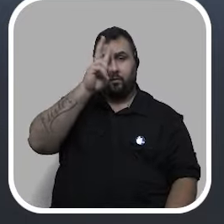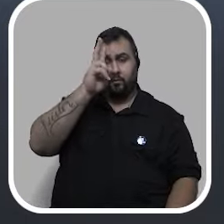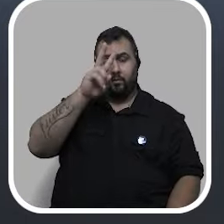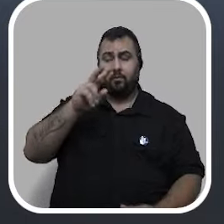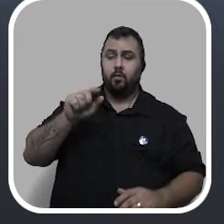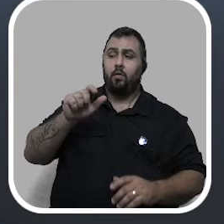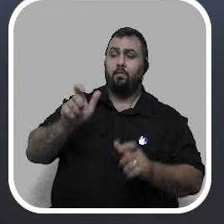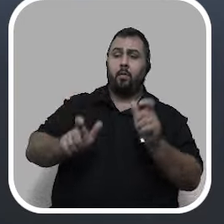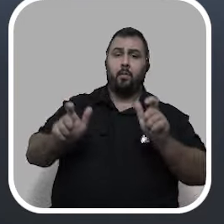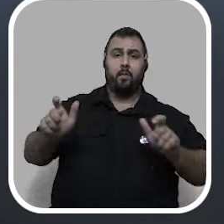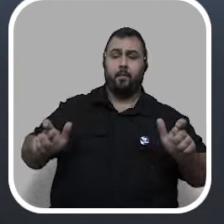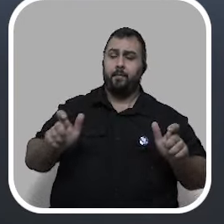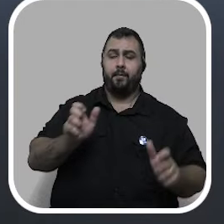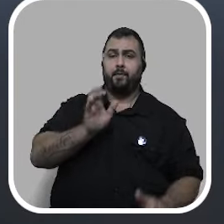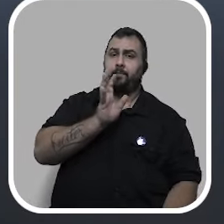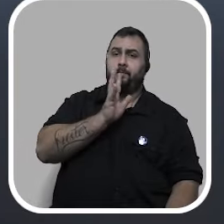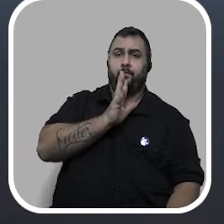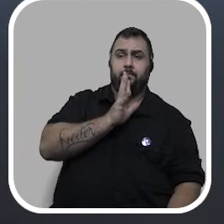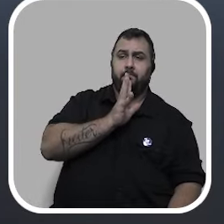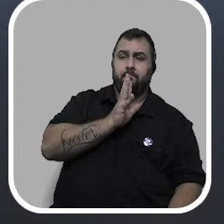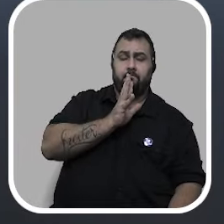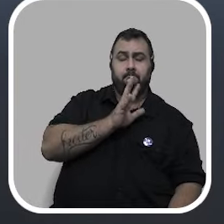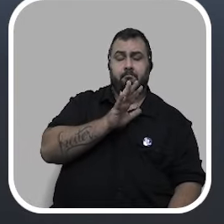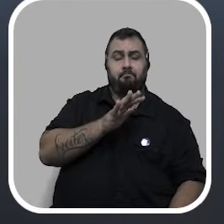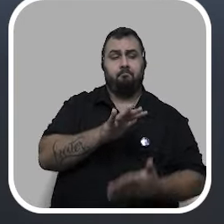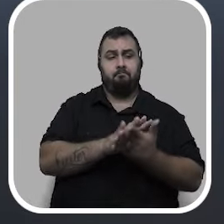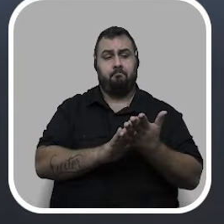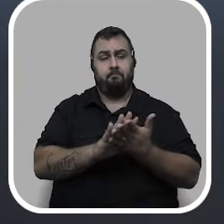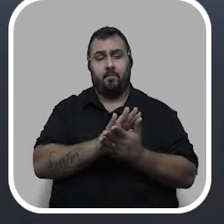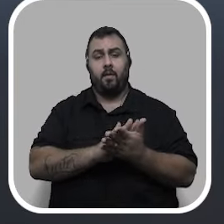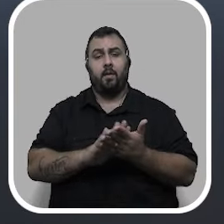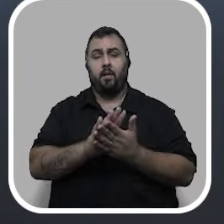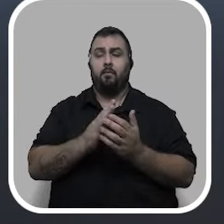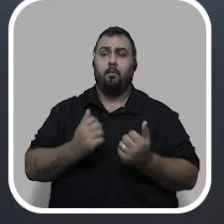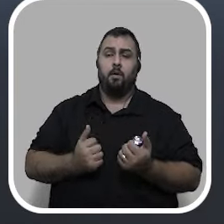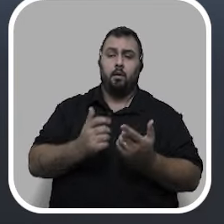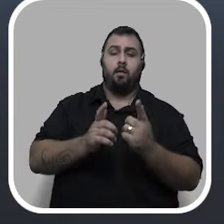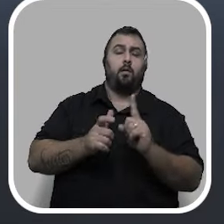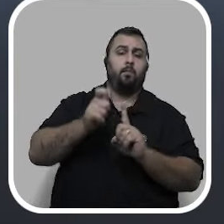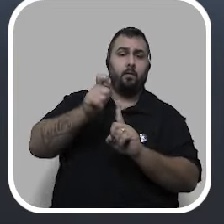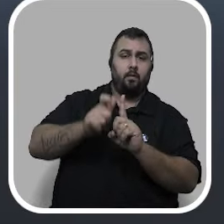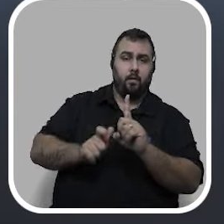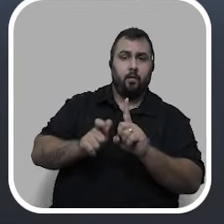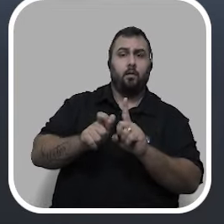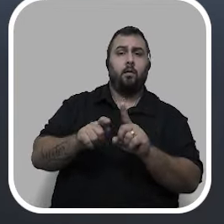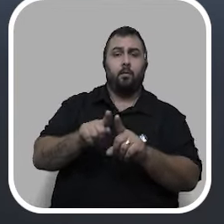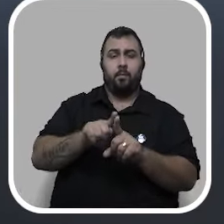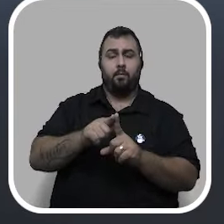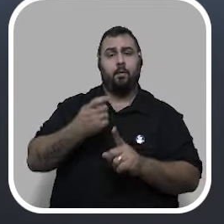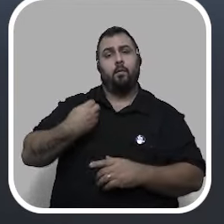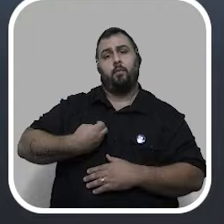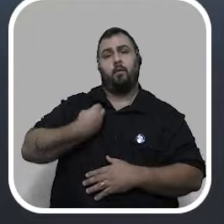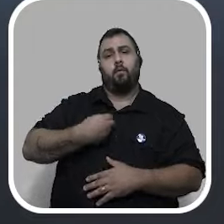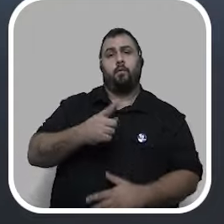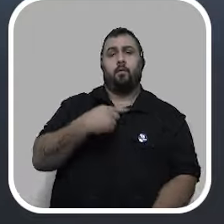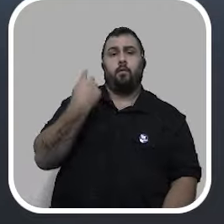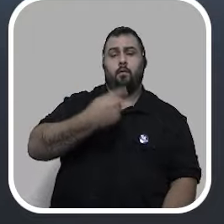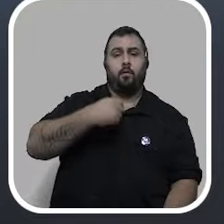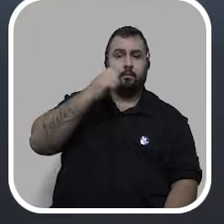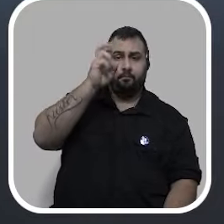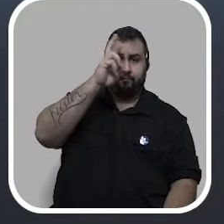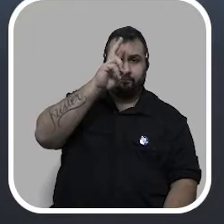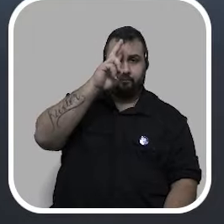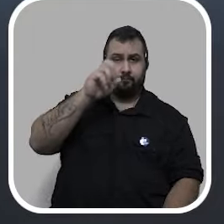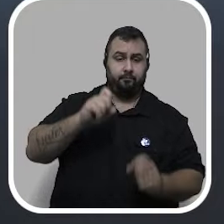público para que a gente possa elevar esses personagens que também fazem parte da nossa história mas que não estão eh